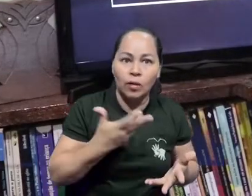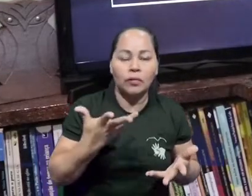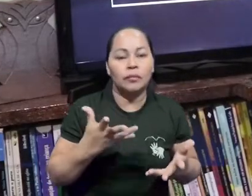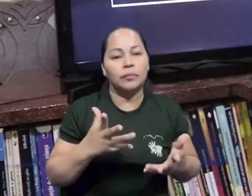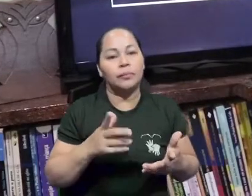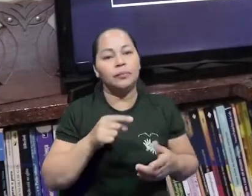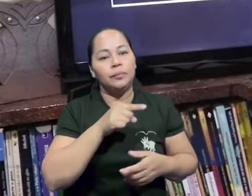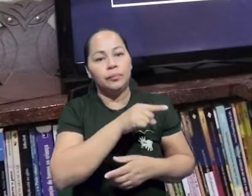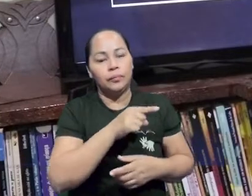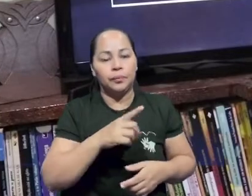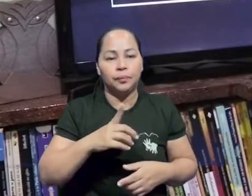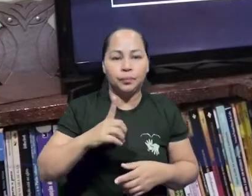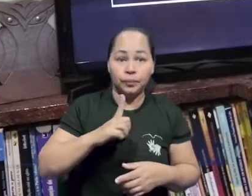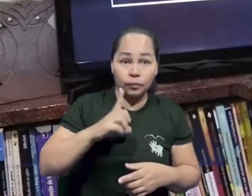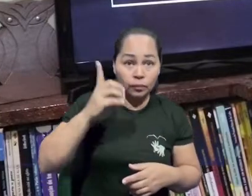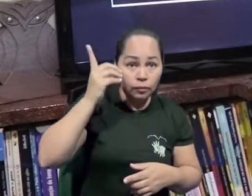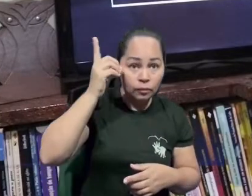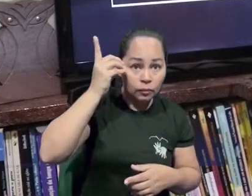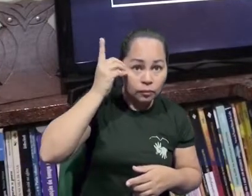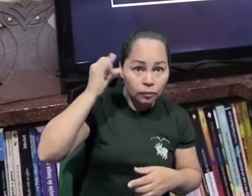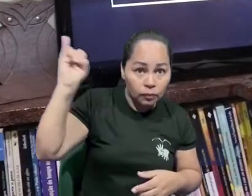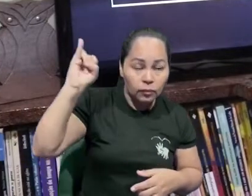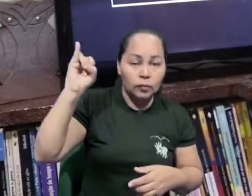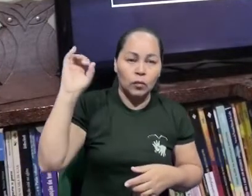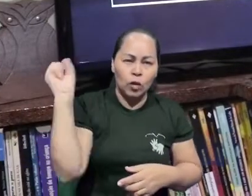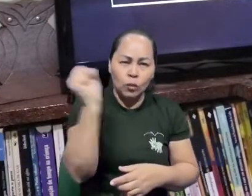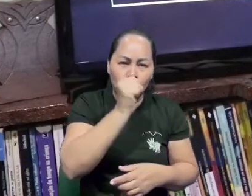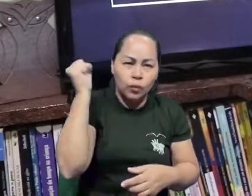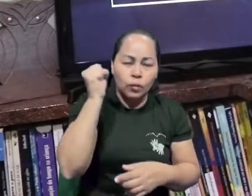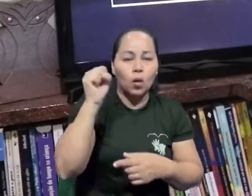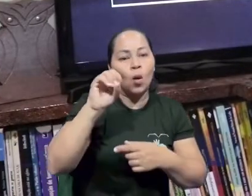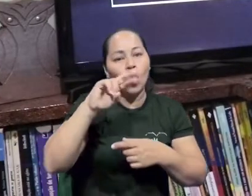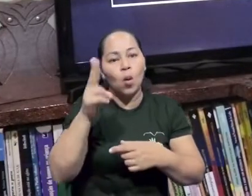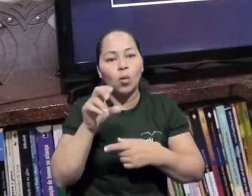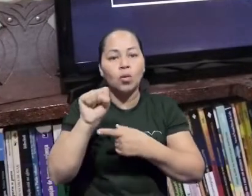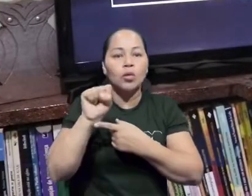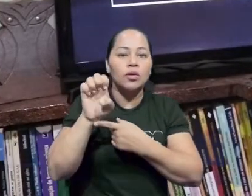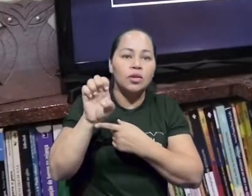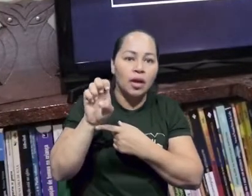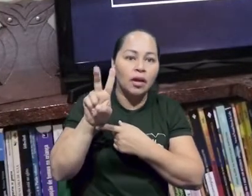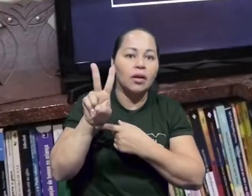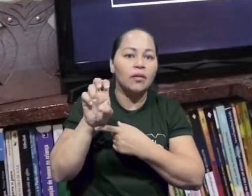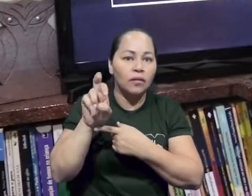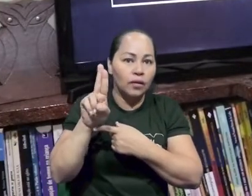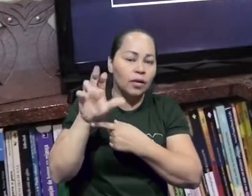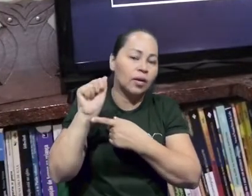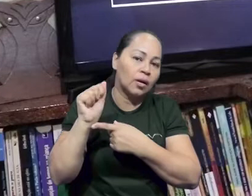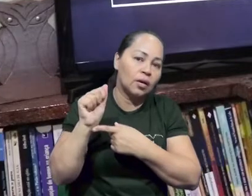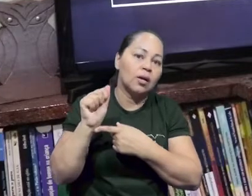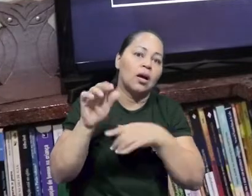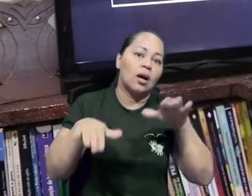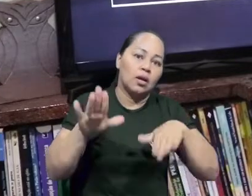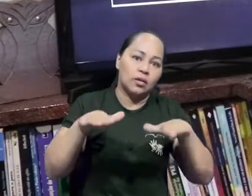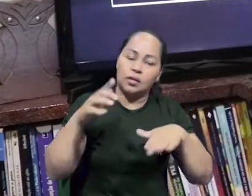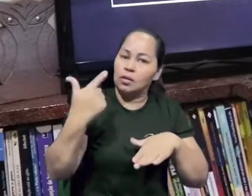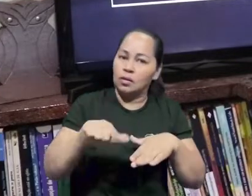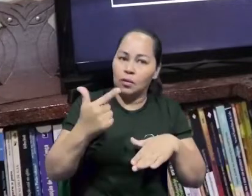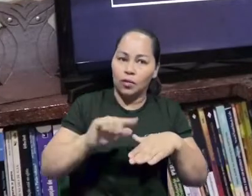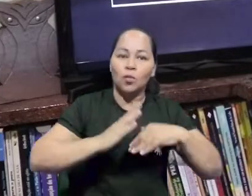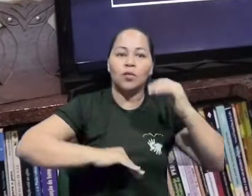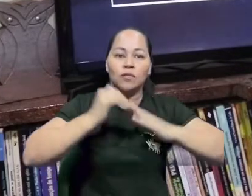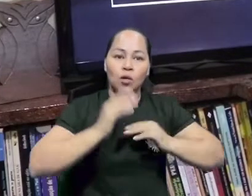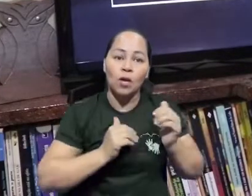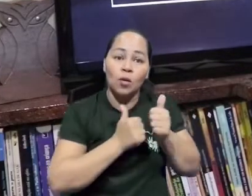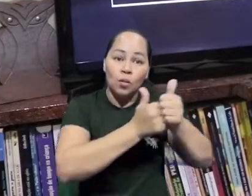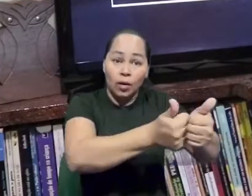Então, o caso desse aluno que tem uma deficiência intelectual severa, grave, ele ainda está sem o cuidador e sem o transporte. Essa